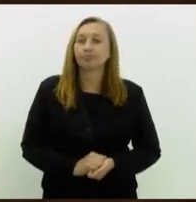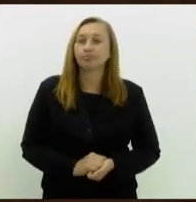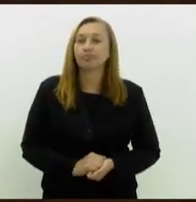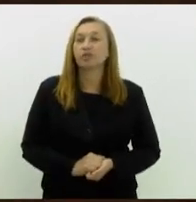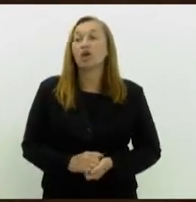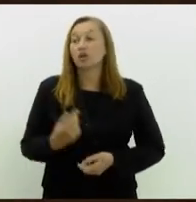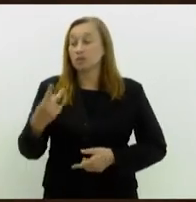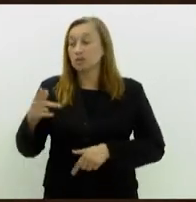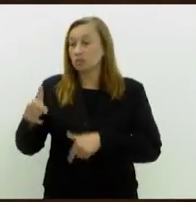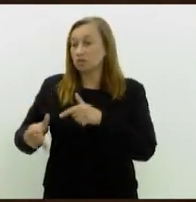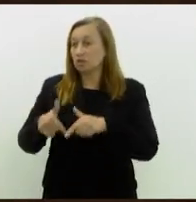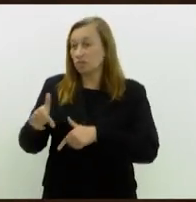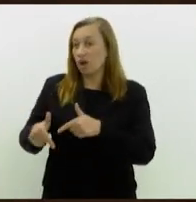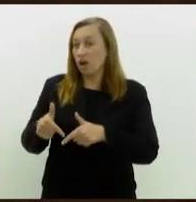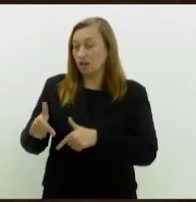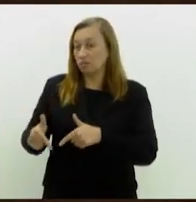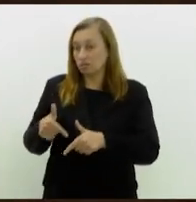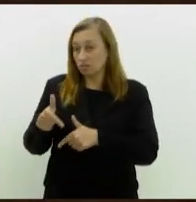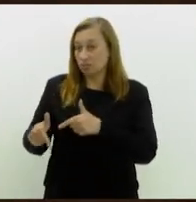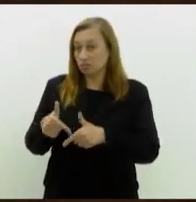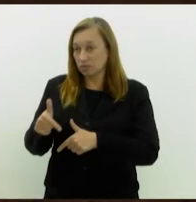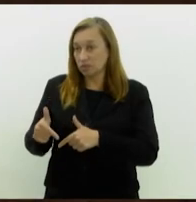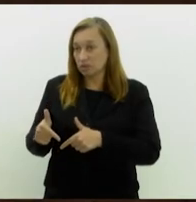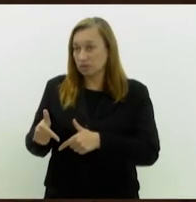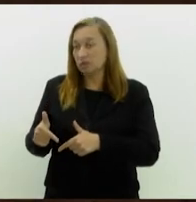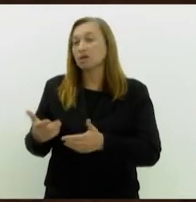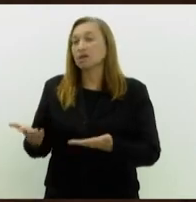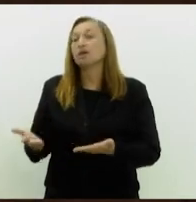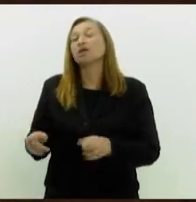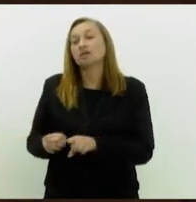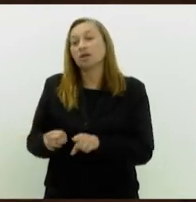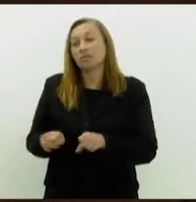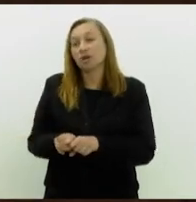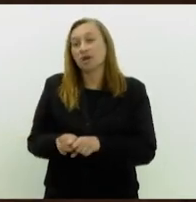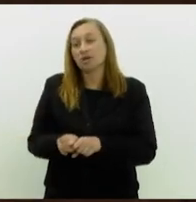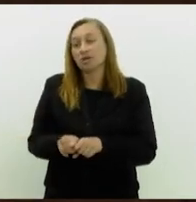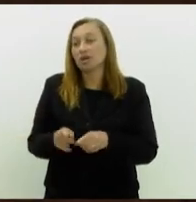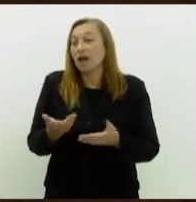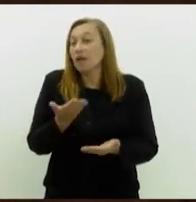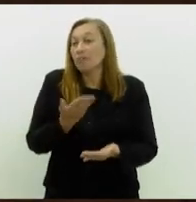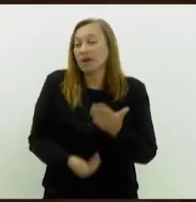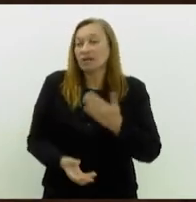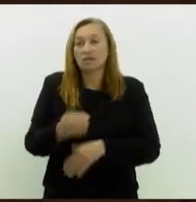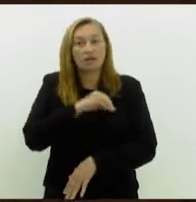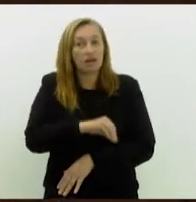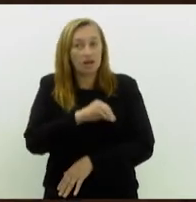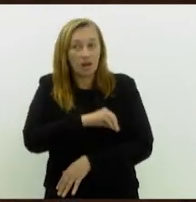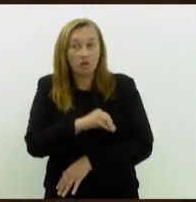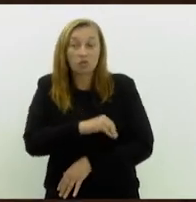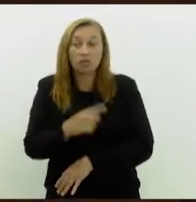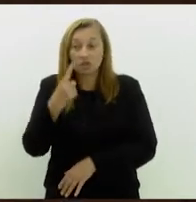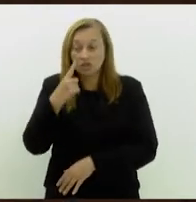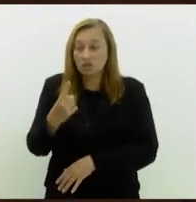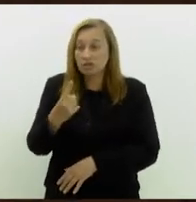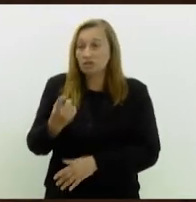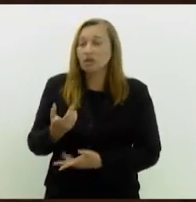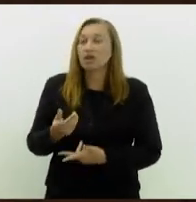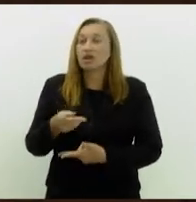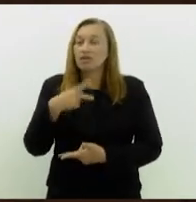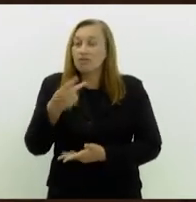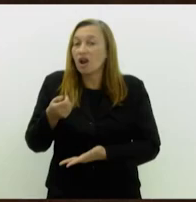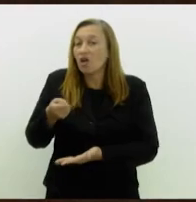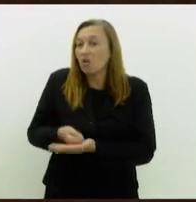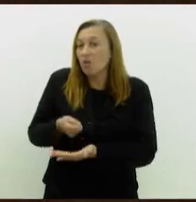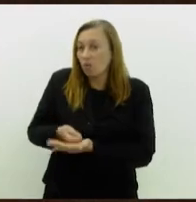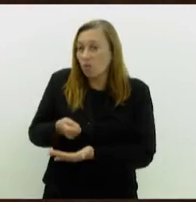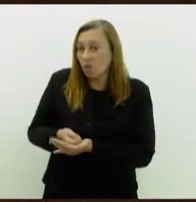serviço o seu empobrecimento e obviamente a recomposição salarial porque quando a gente fala aqui e cobra por serviços públicos